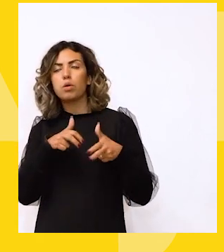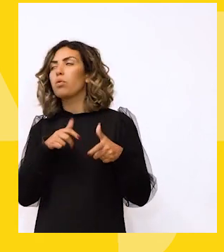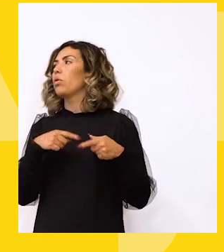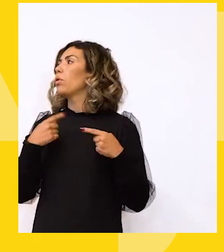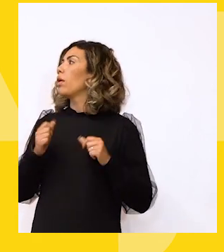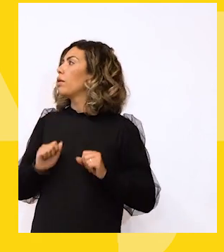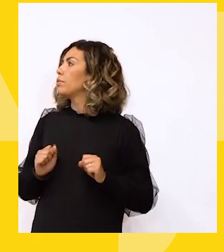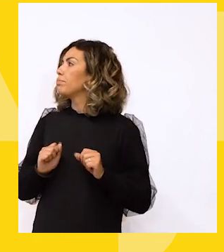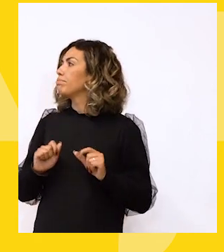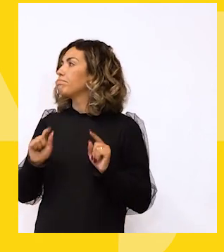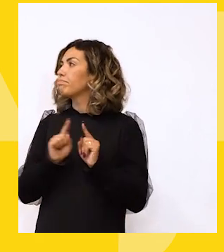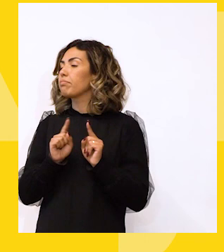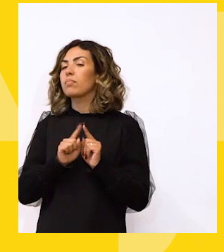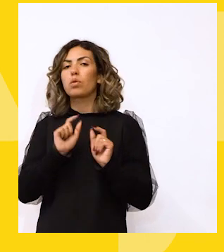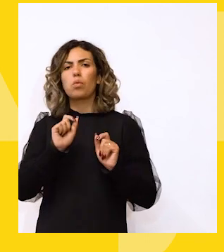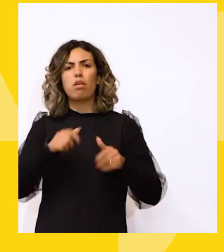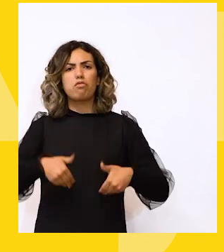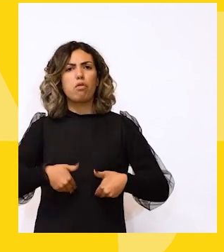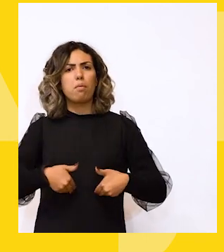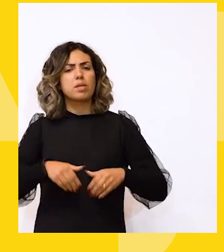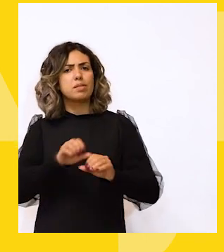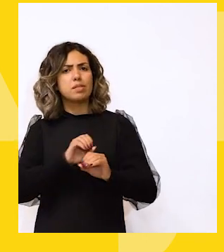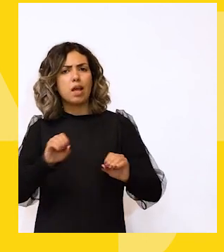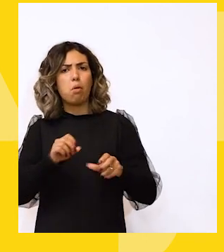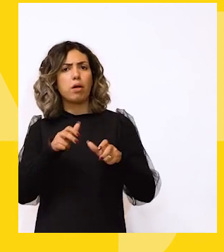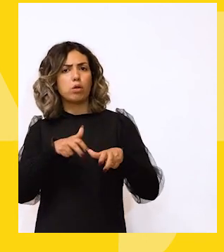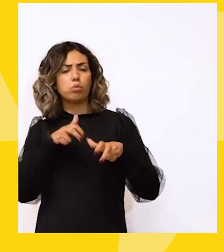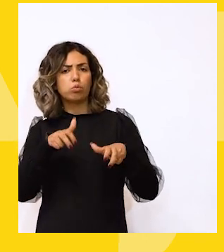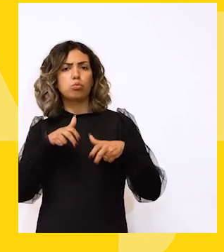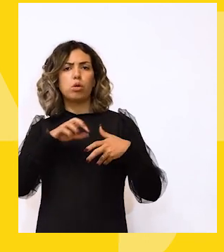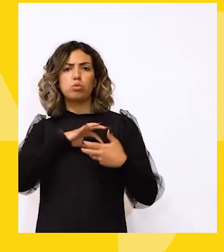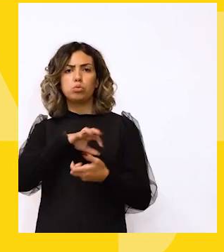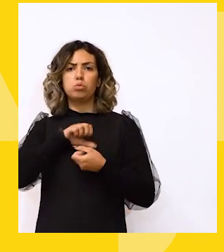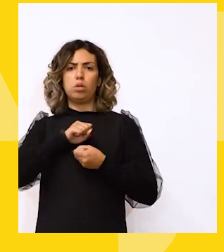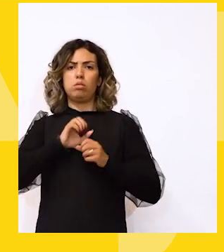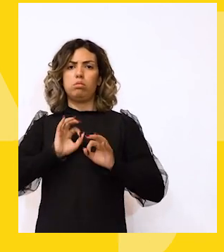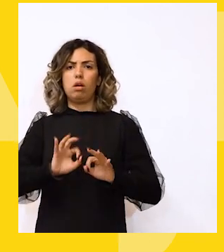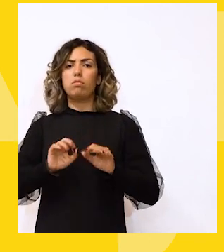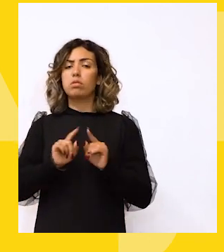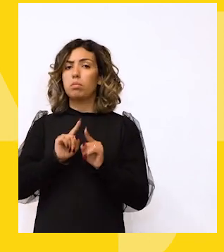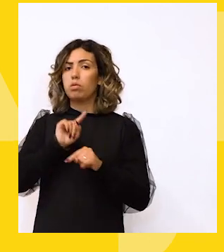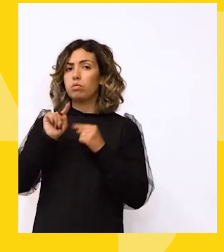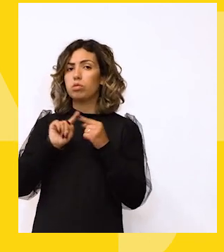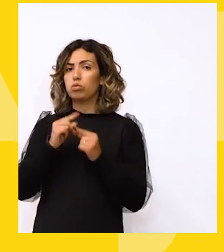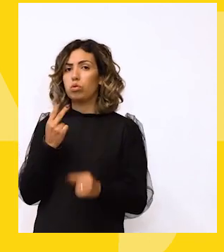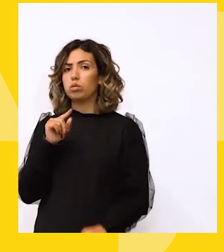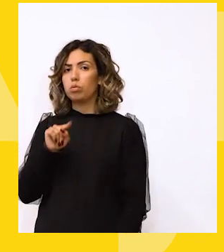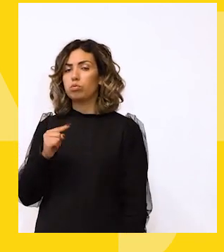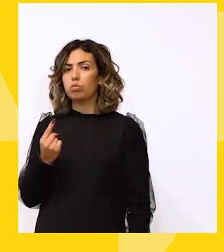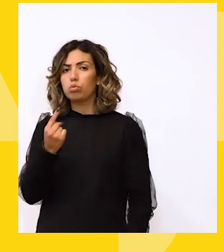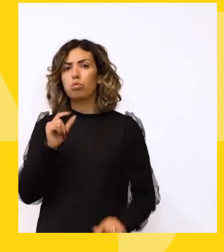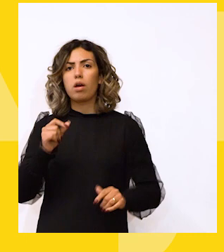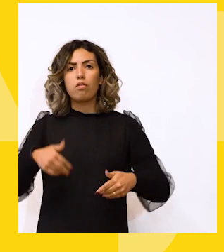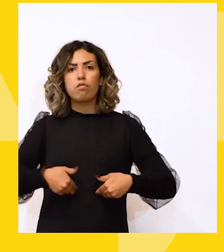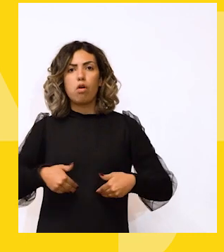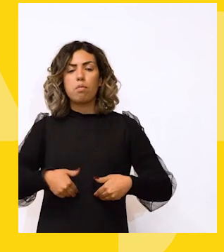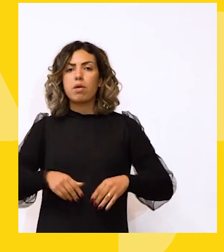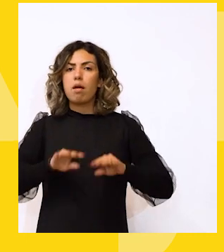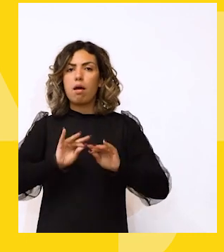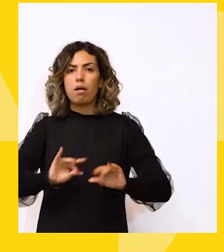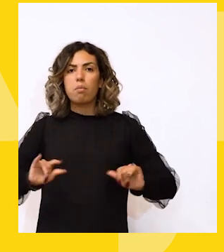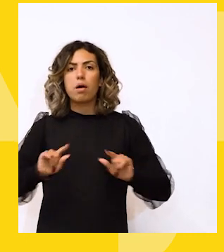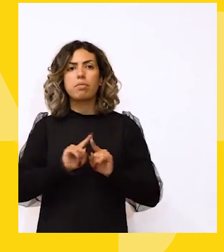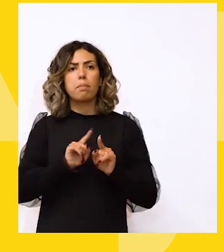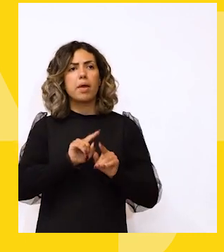ods 2 a fome zero agricultura sustentável subjetivo 2.1 até 2030 acabar com a forma e garantir acesso de